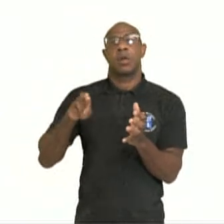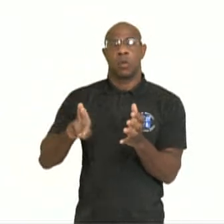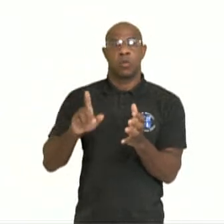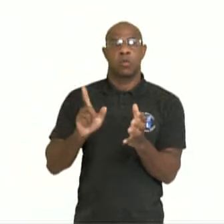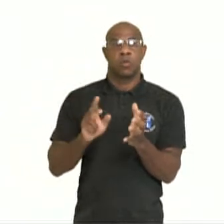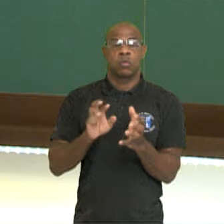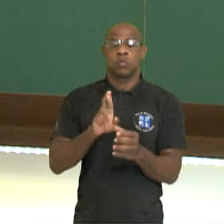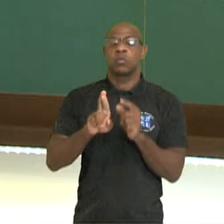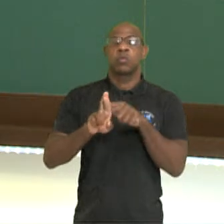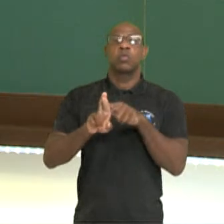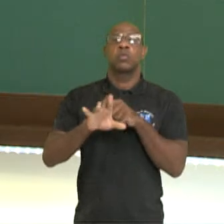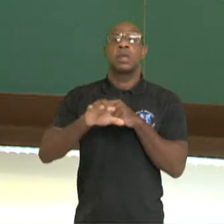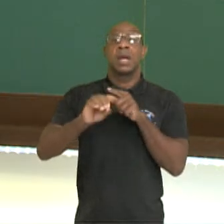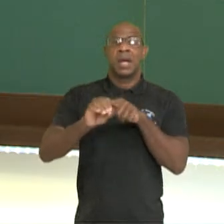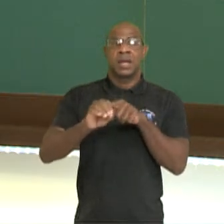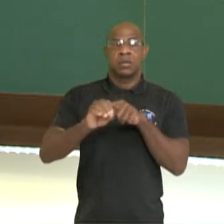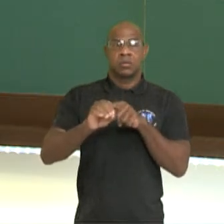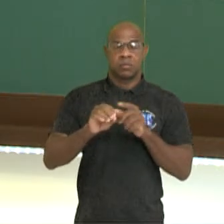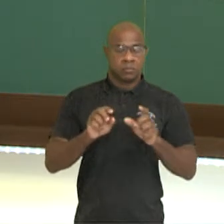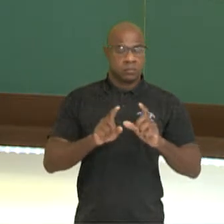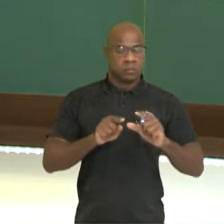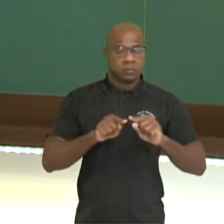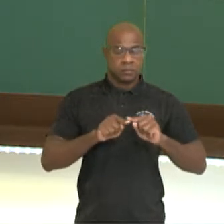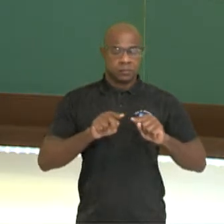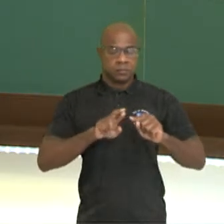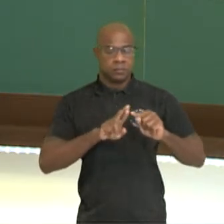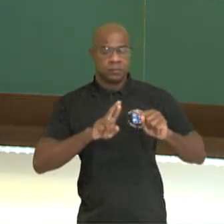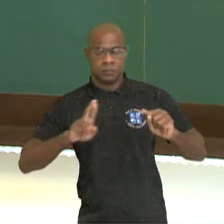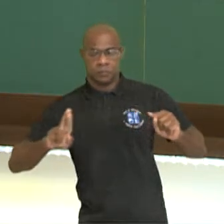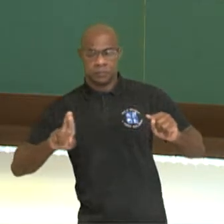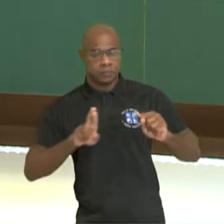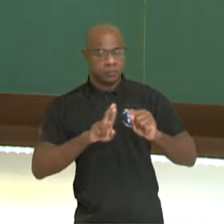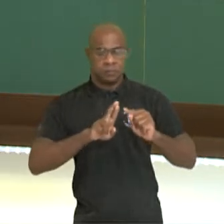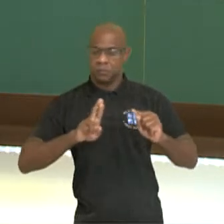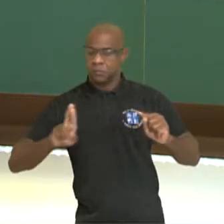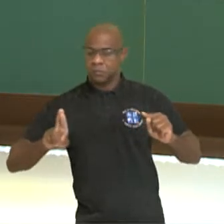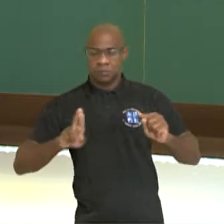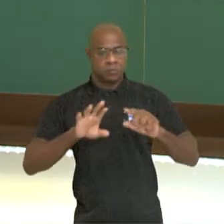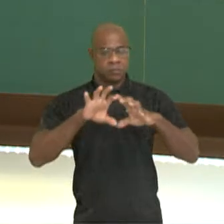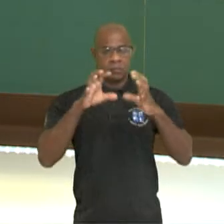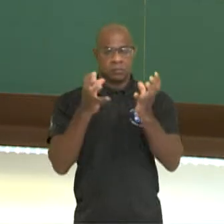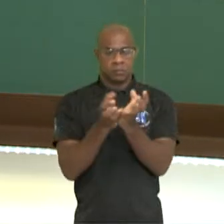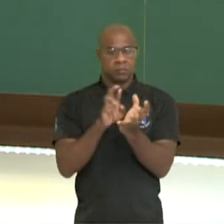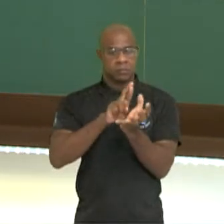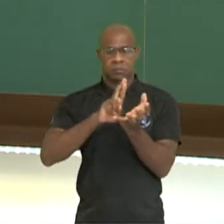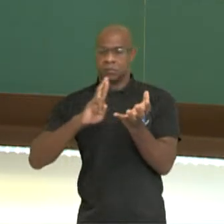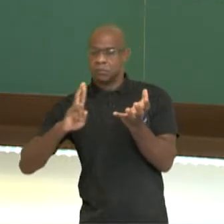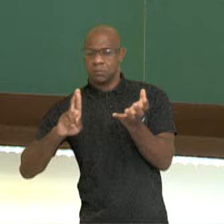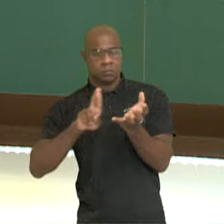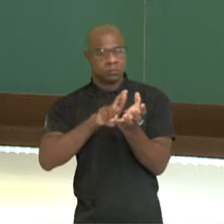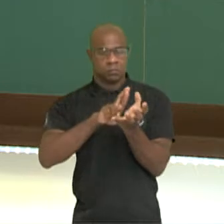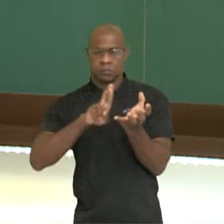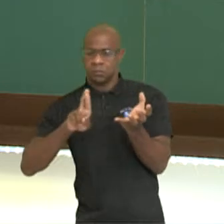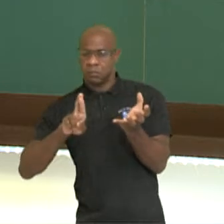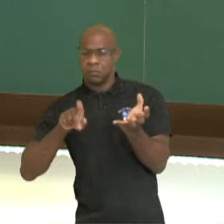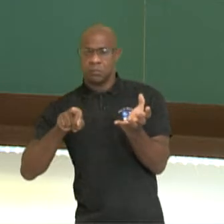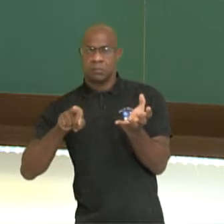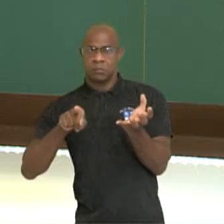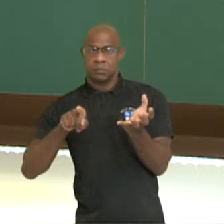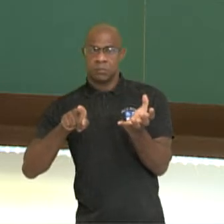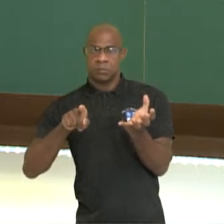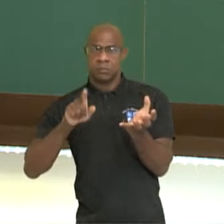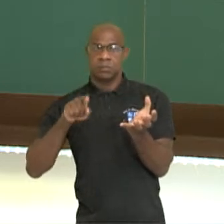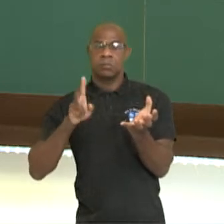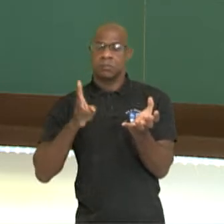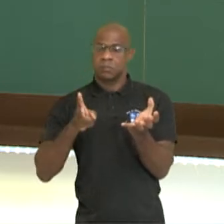O raio é exatamente a distância do centro da esfera até a sua periferia, que vai ser